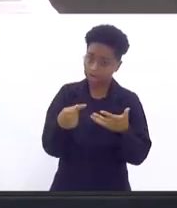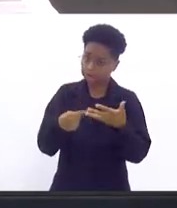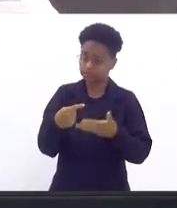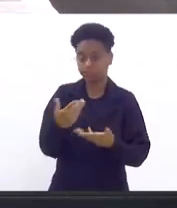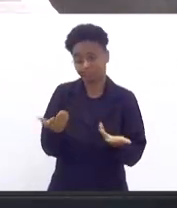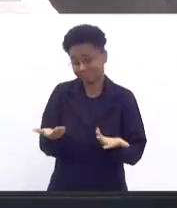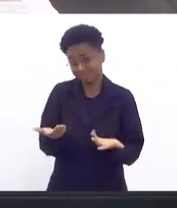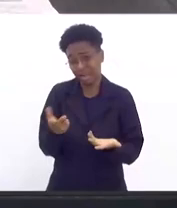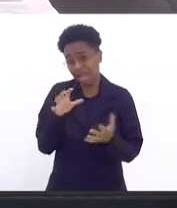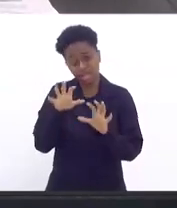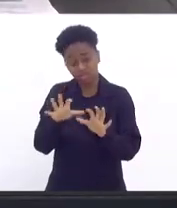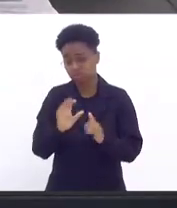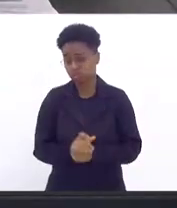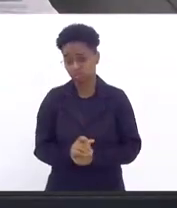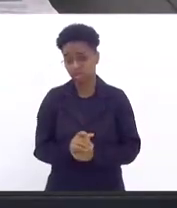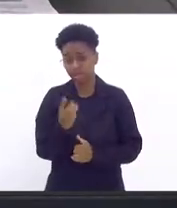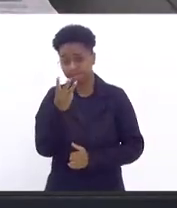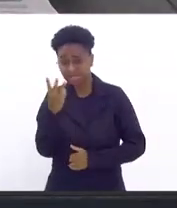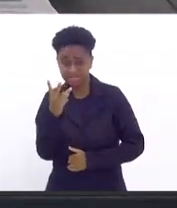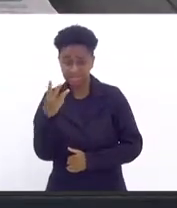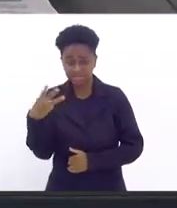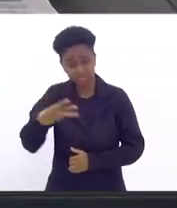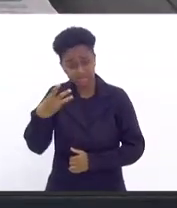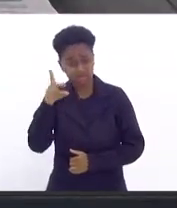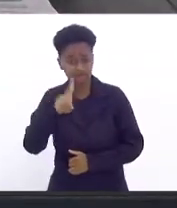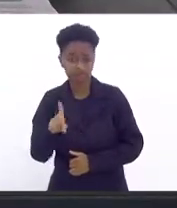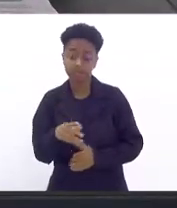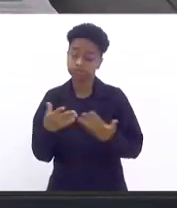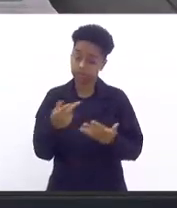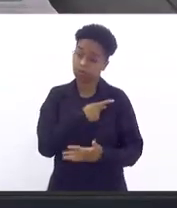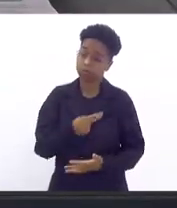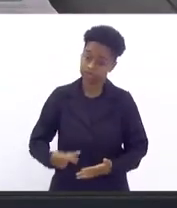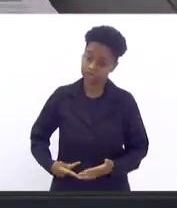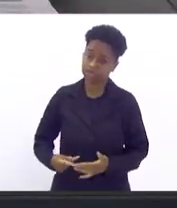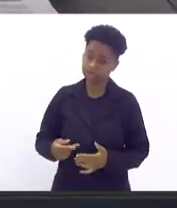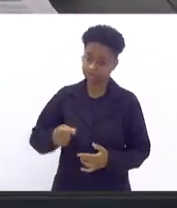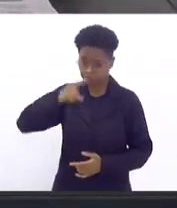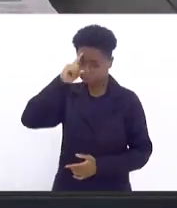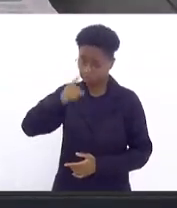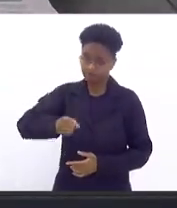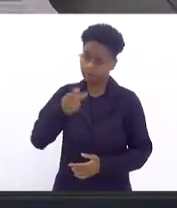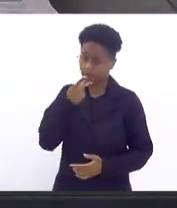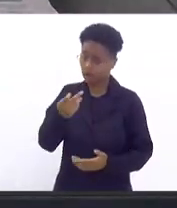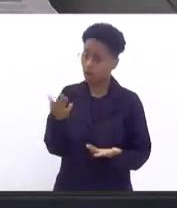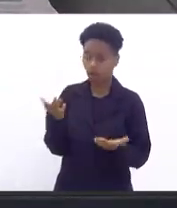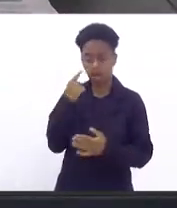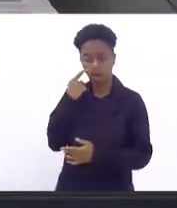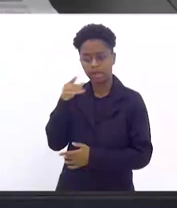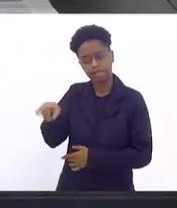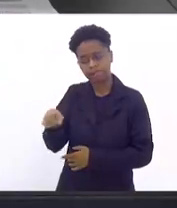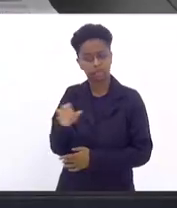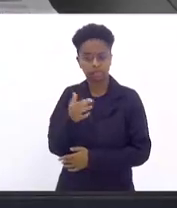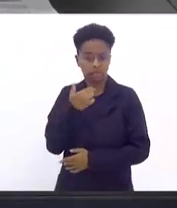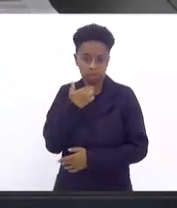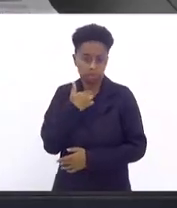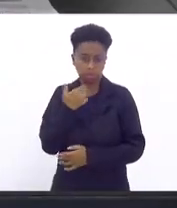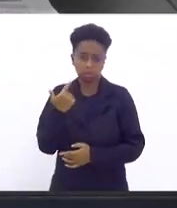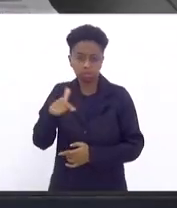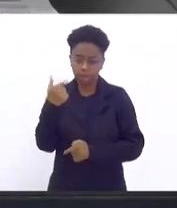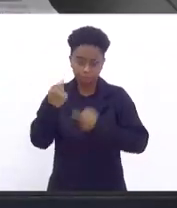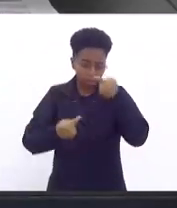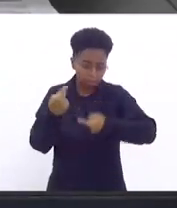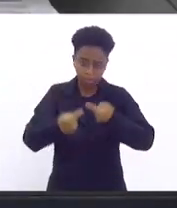é isso chegou na terceira aí o presidente usa o cajado da prerrogativa de preço ele falou não esse aqui não tem polêmica